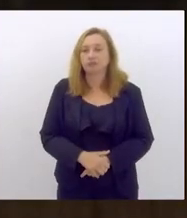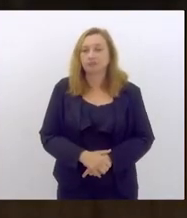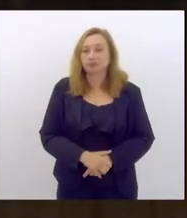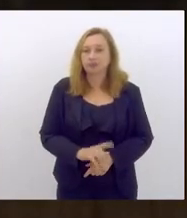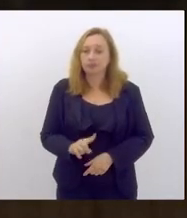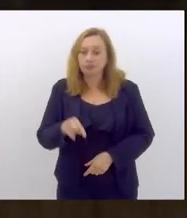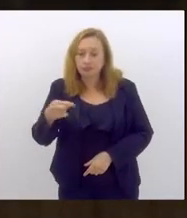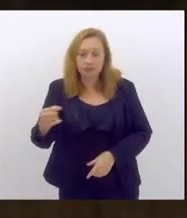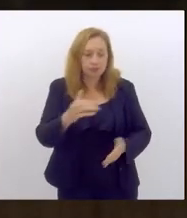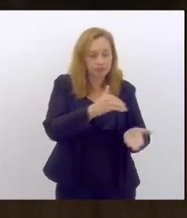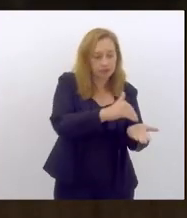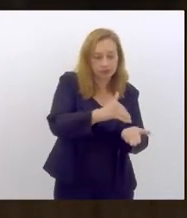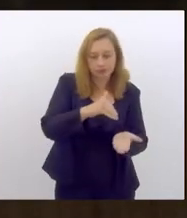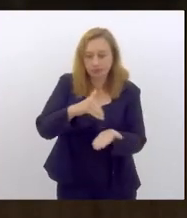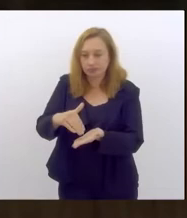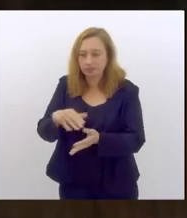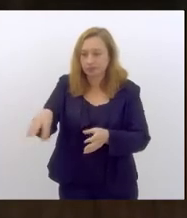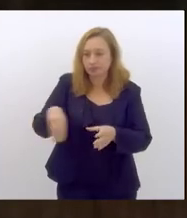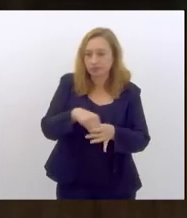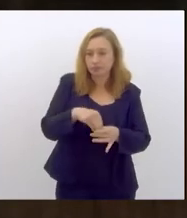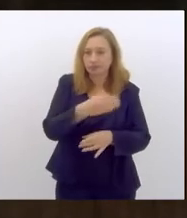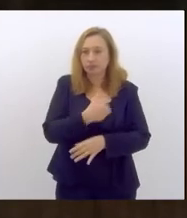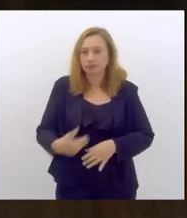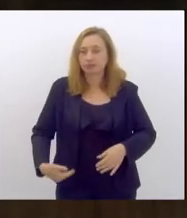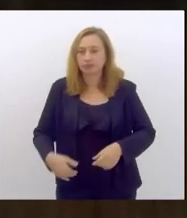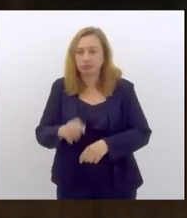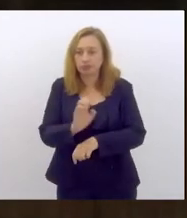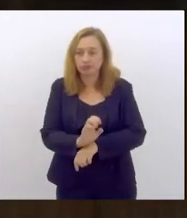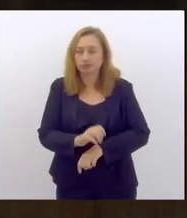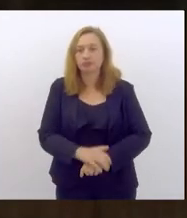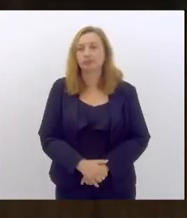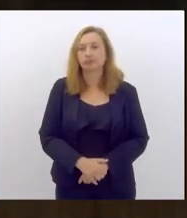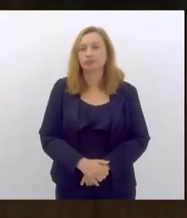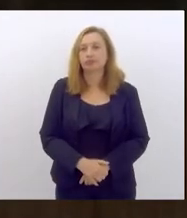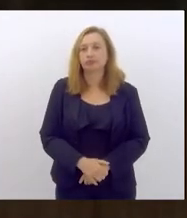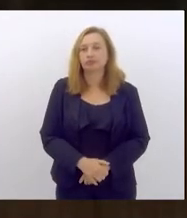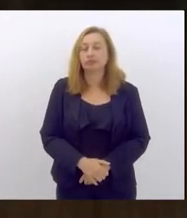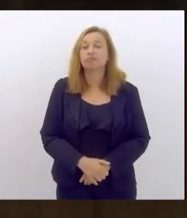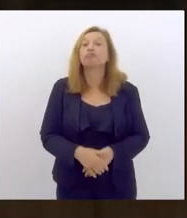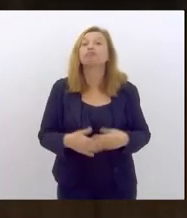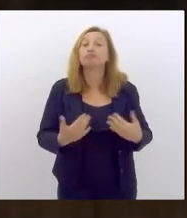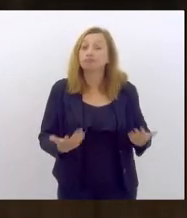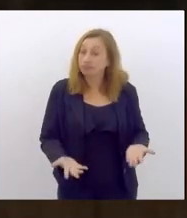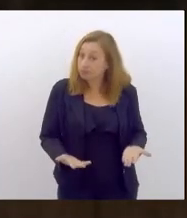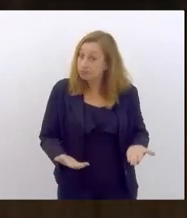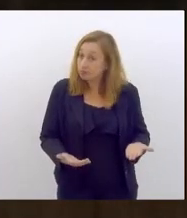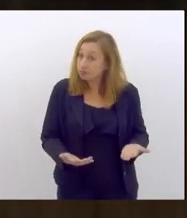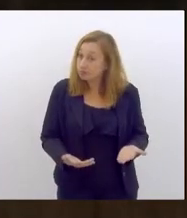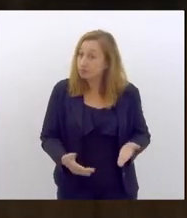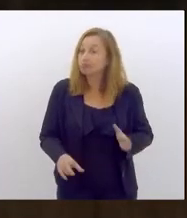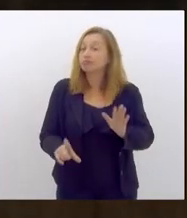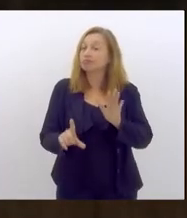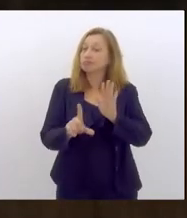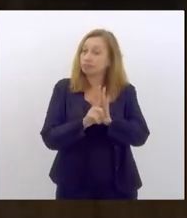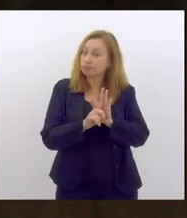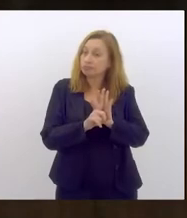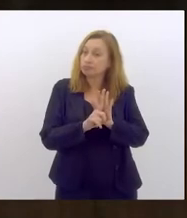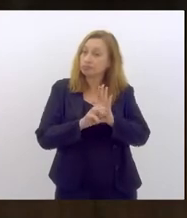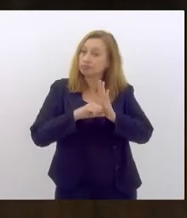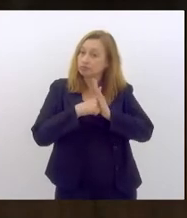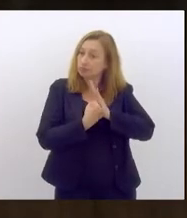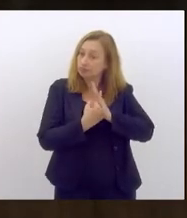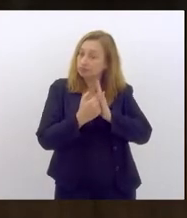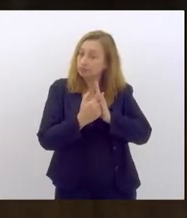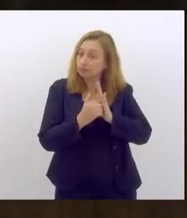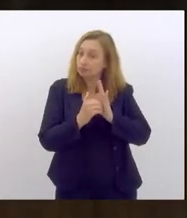outras secretarias dentro do governo do estadual. Então, essa lei ela foi vetada, ela não